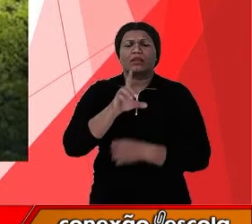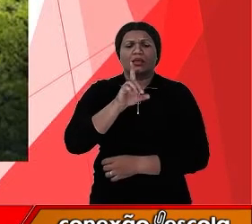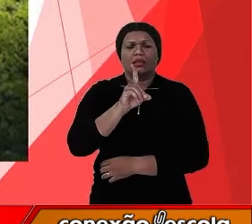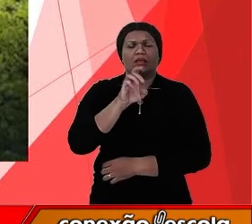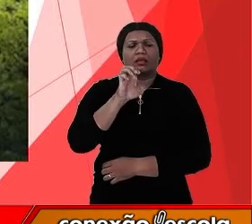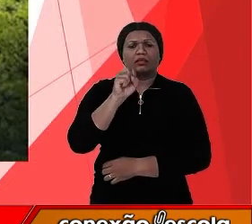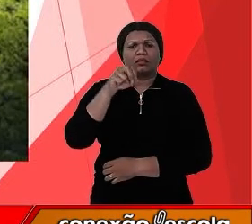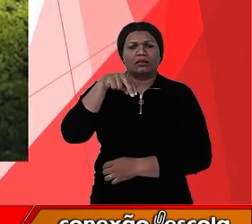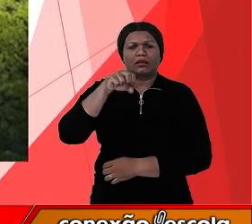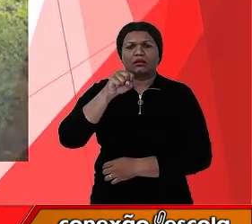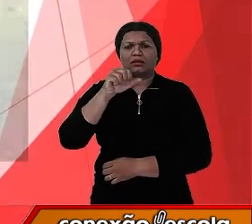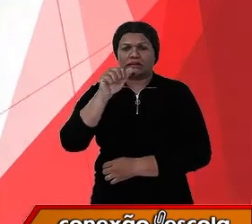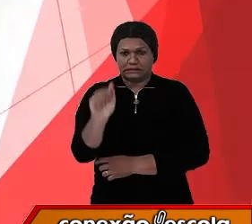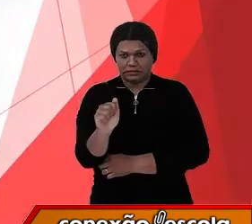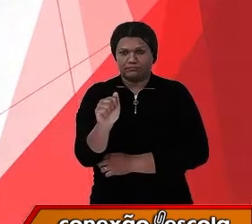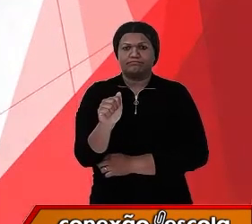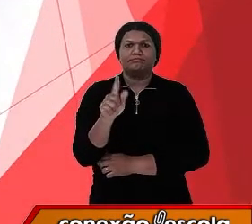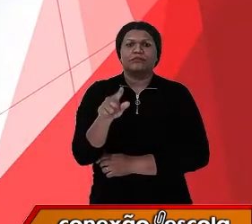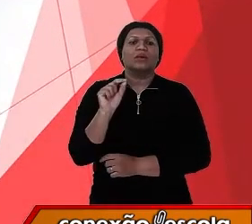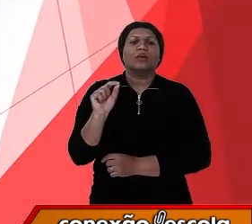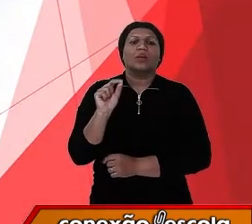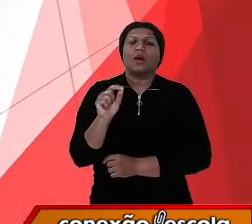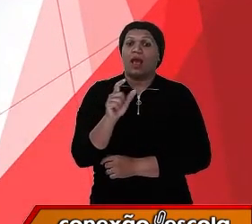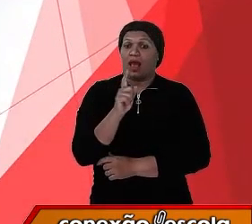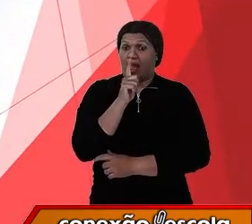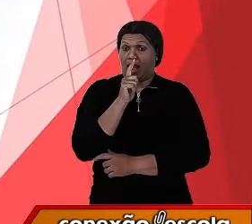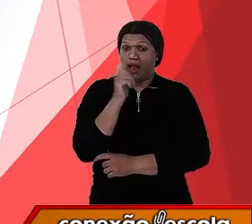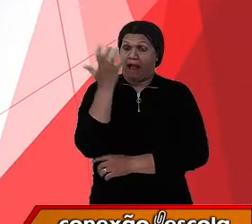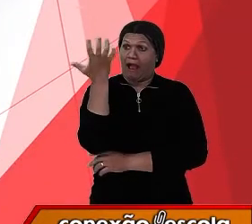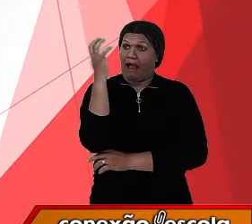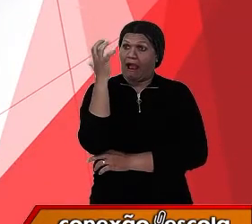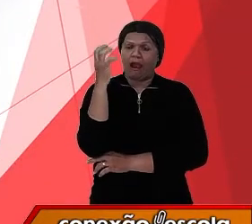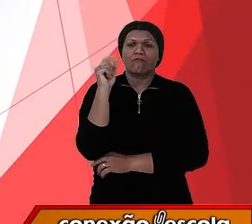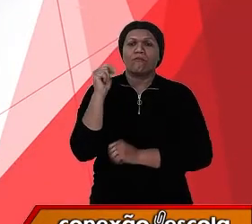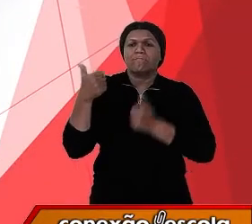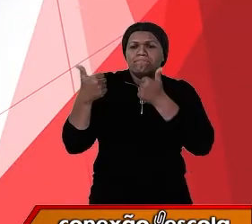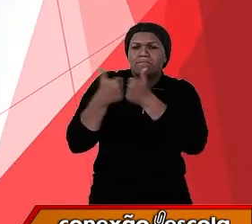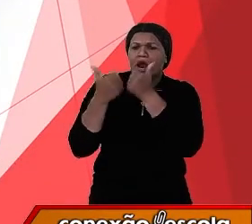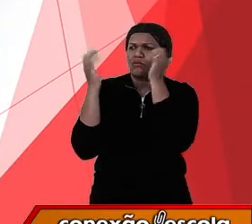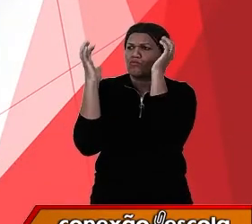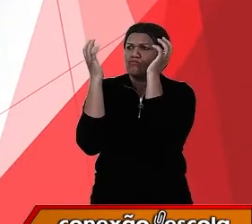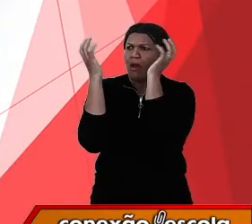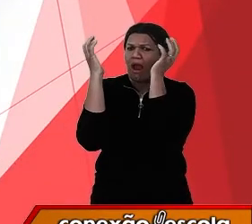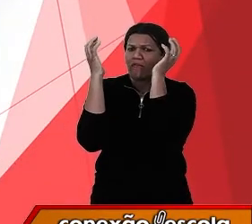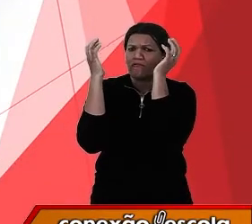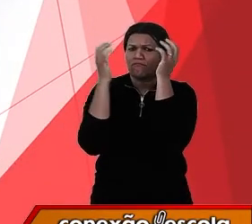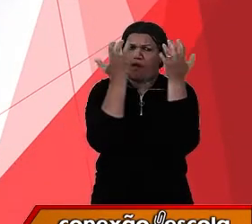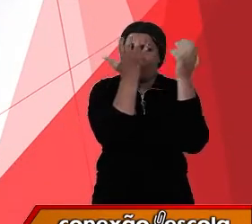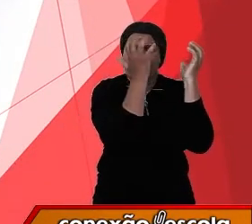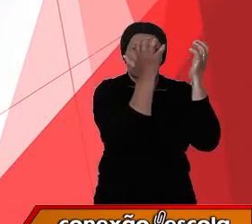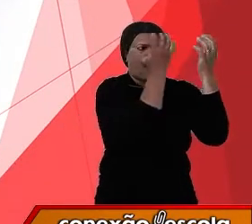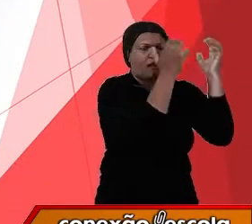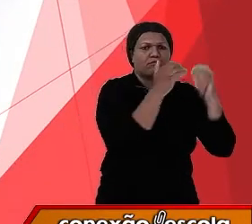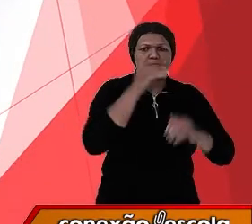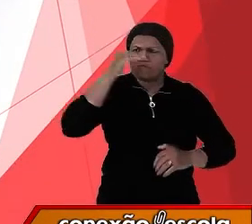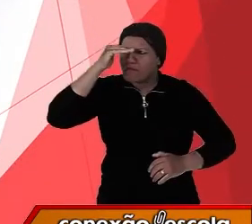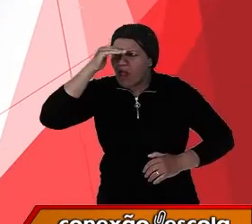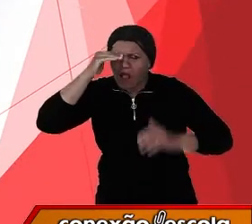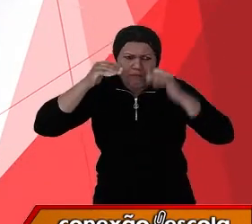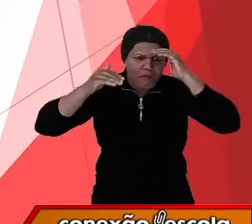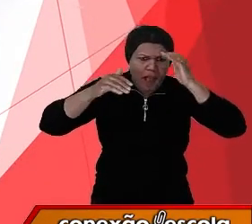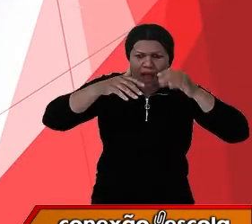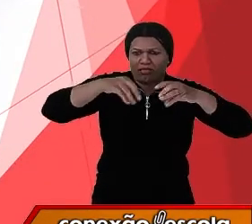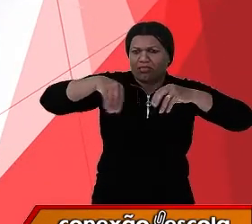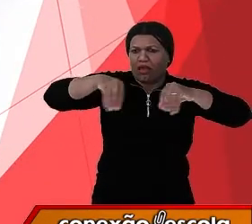Floresta de a floresta onde as copas das Árvores elas estão bem próximas e a gente não consegue então enxergar o